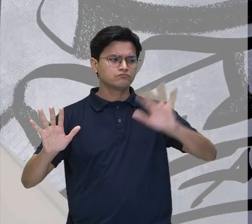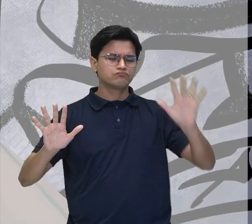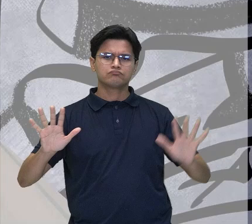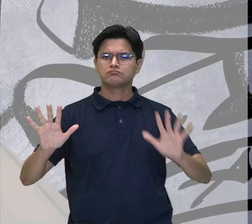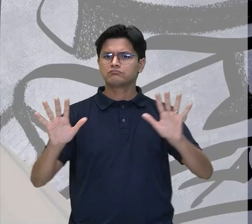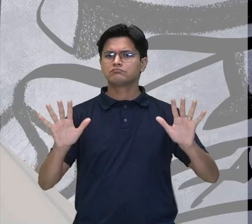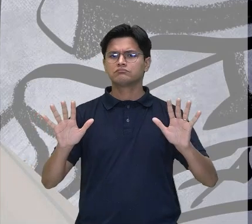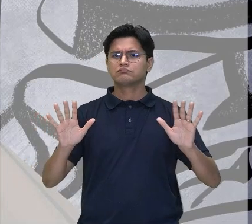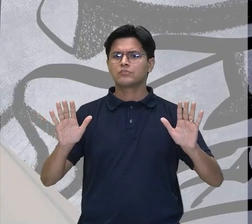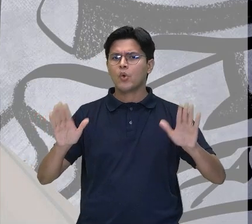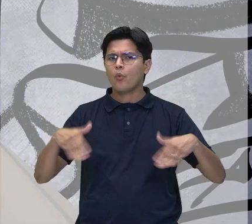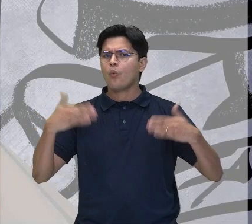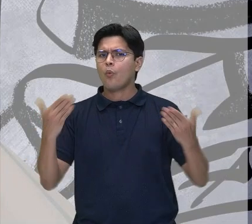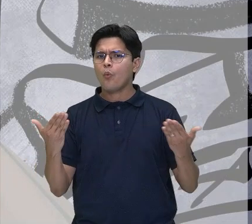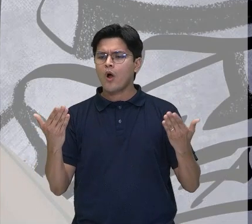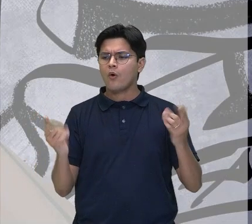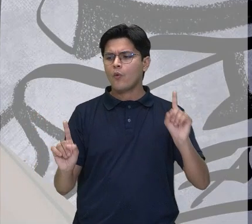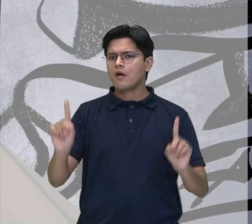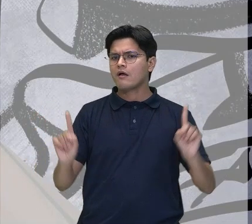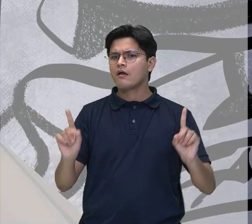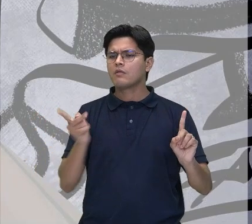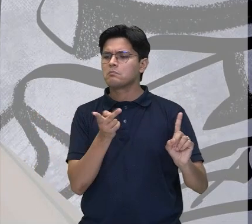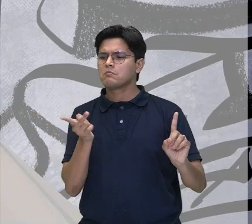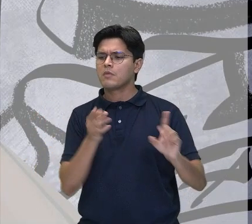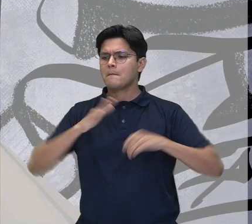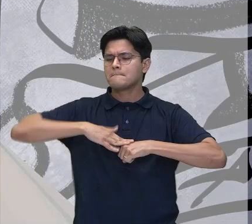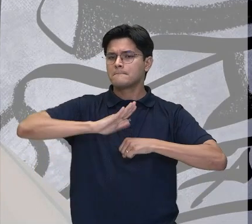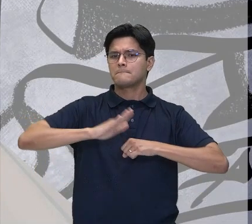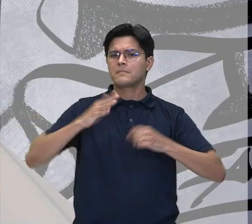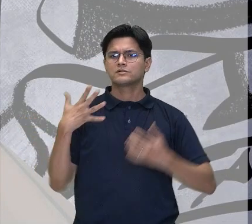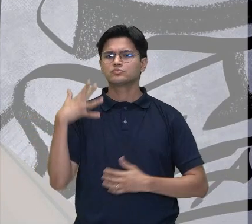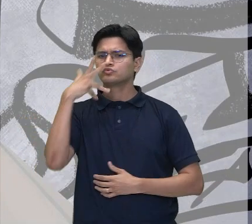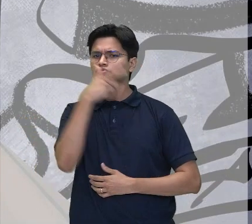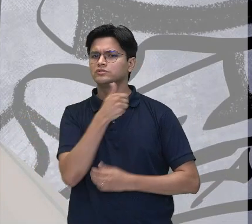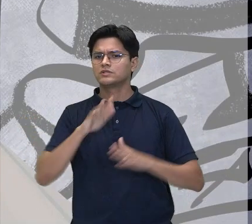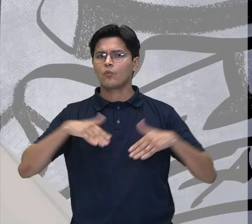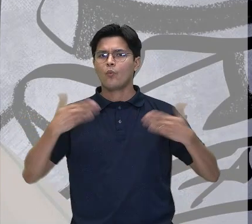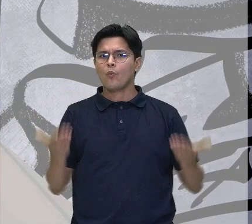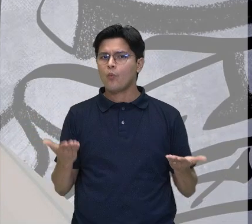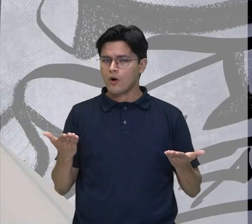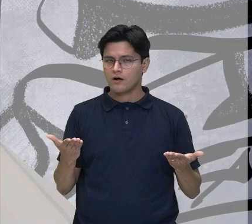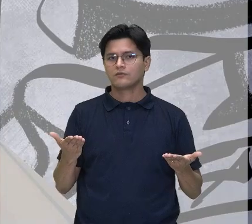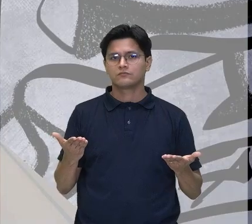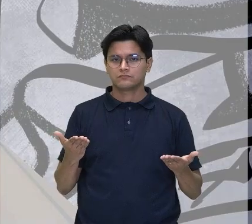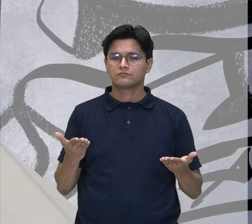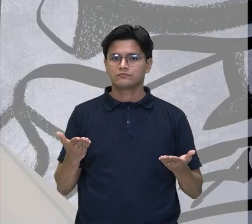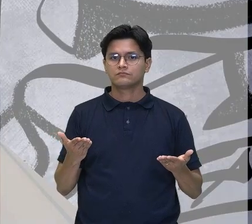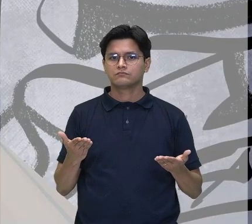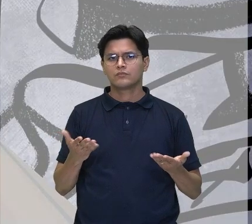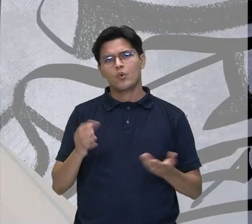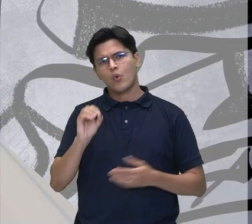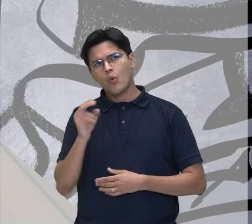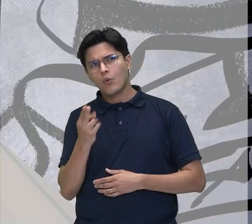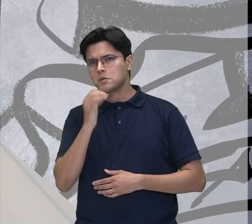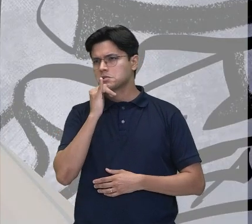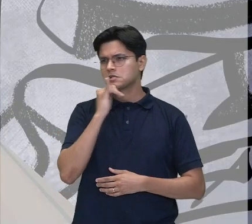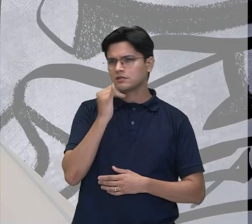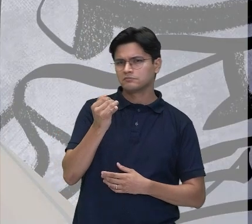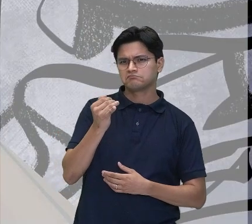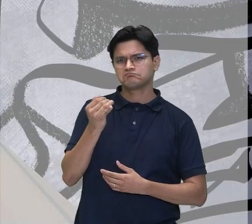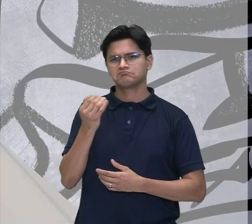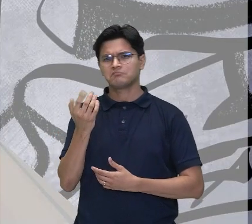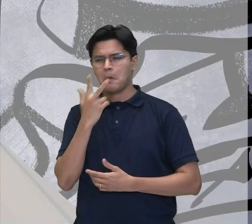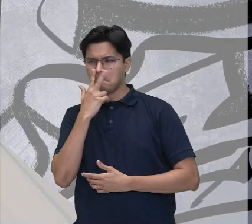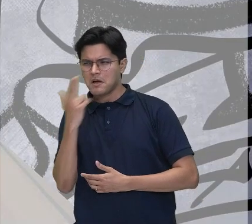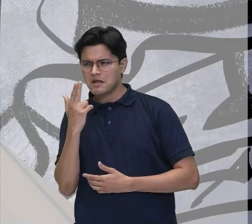vocês acham mais belo, que enfeita a cidade? Qual delas vocês acham que fica assim meio bagunçado? Parece que